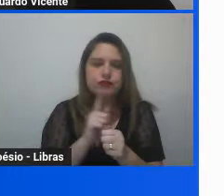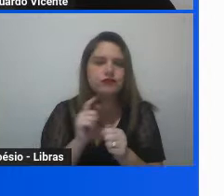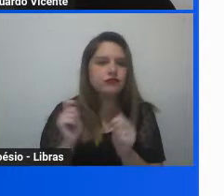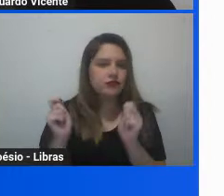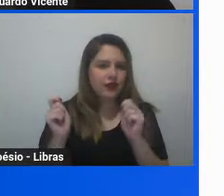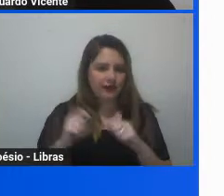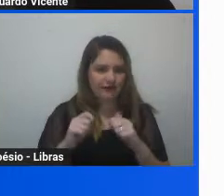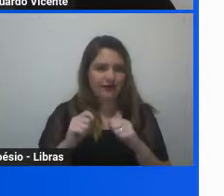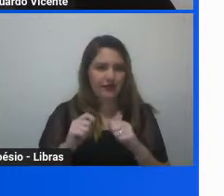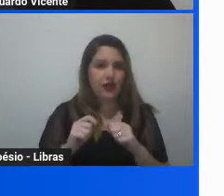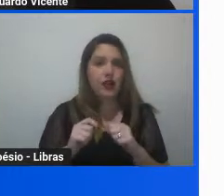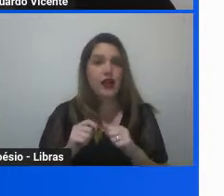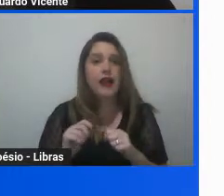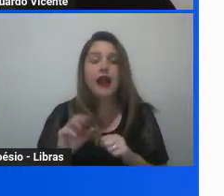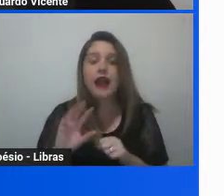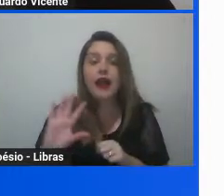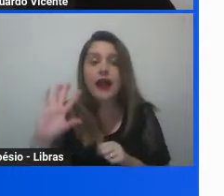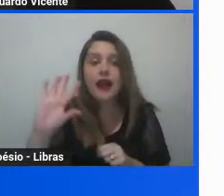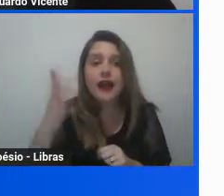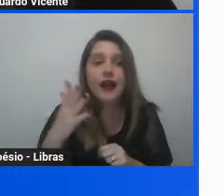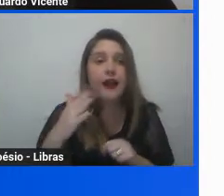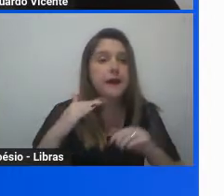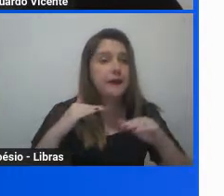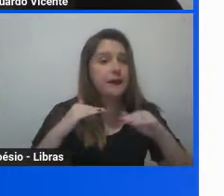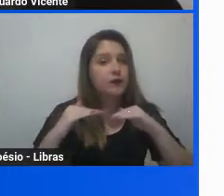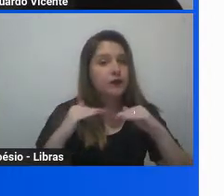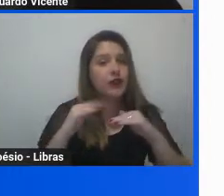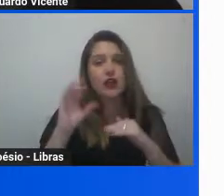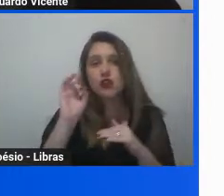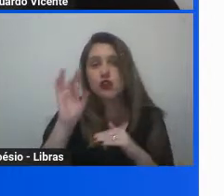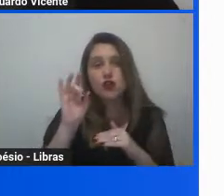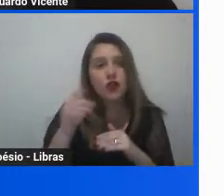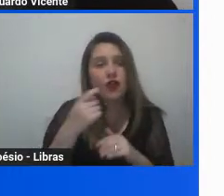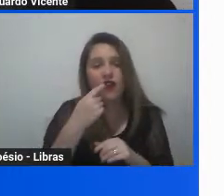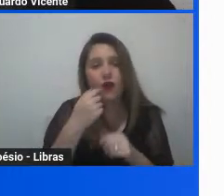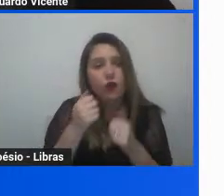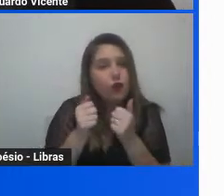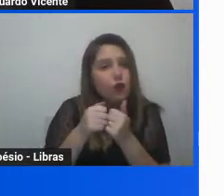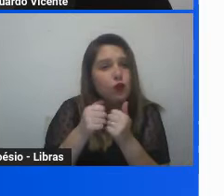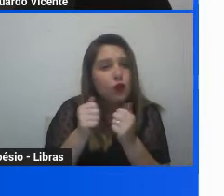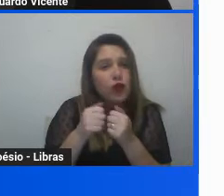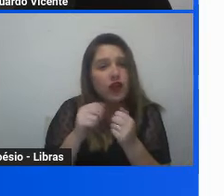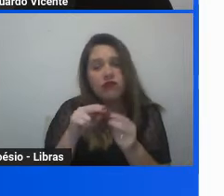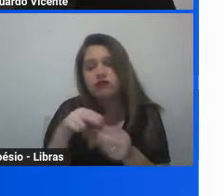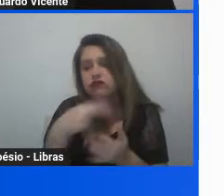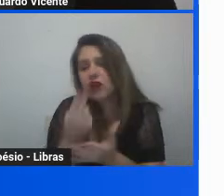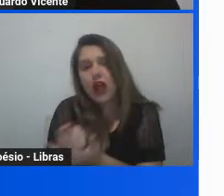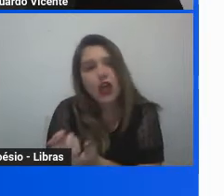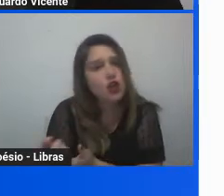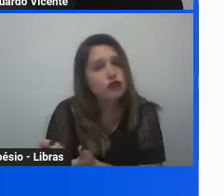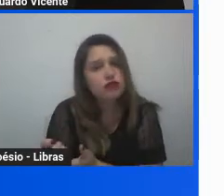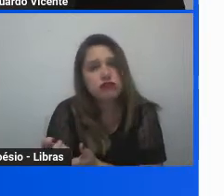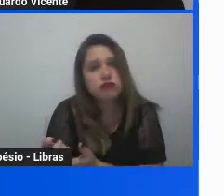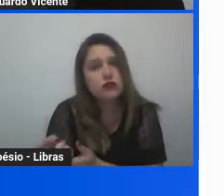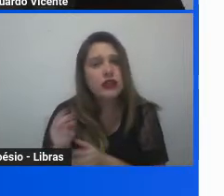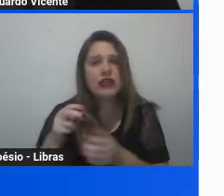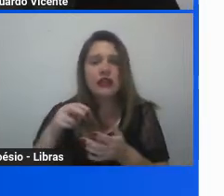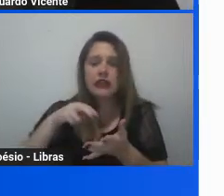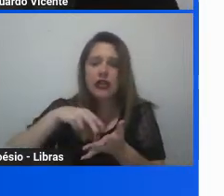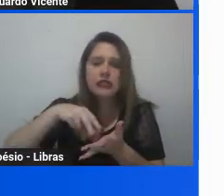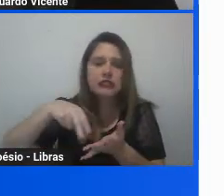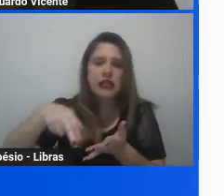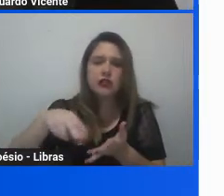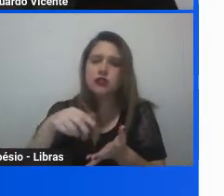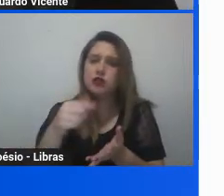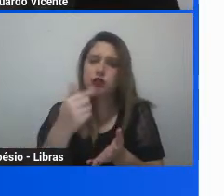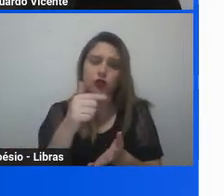perdão, não ocorre um rompimento da pele, mas só o osso foi atingido. De repente, caiu numa escada, não houve um